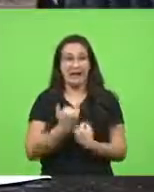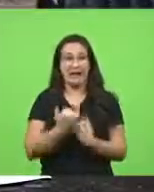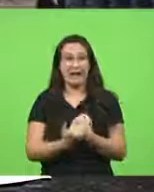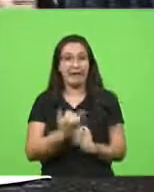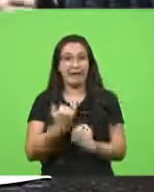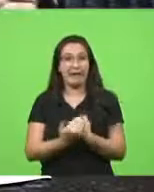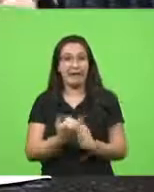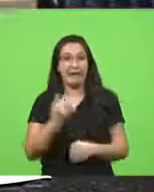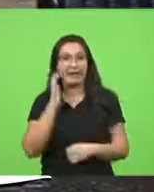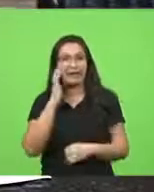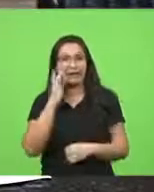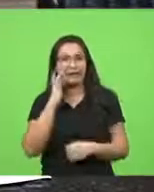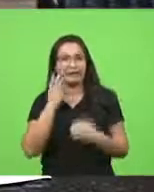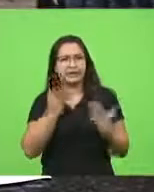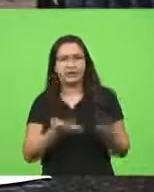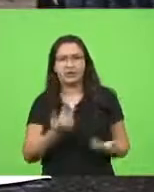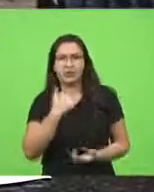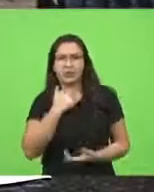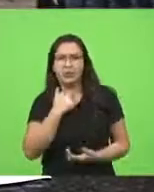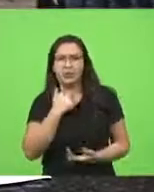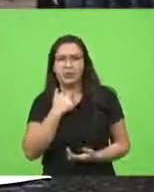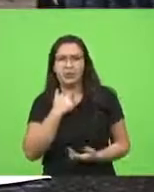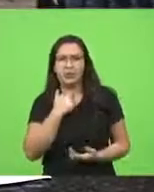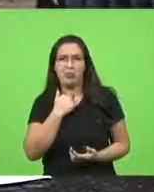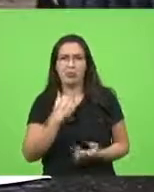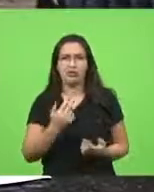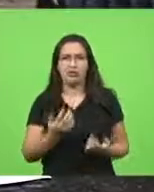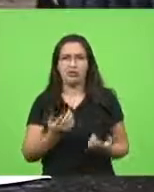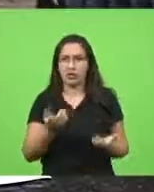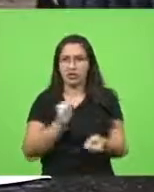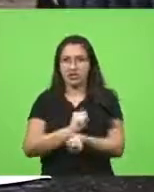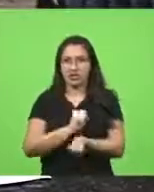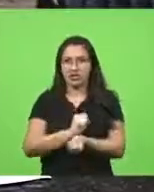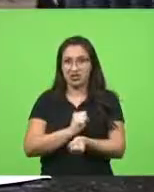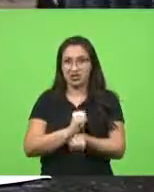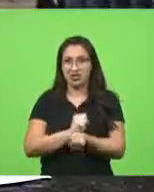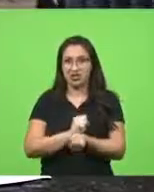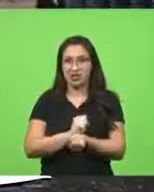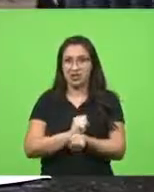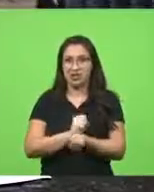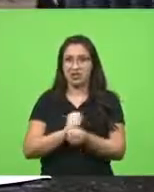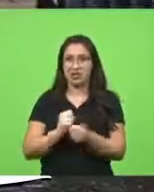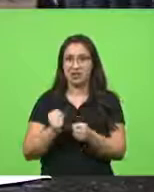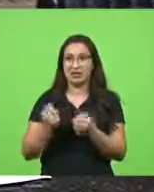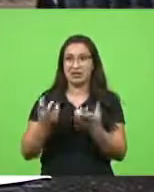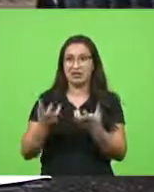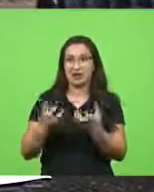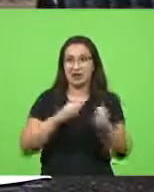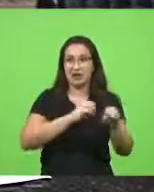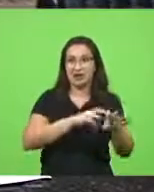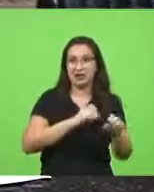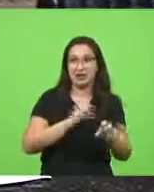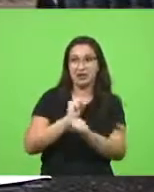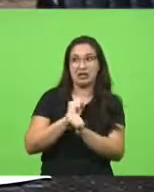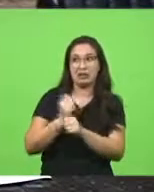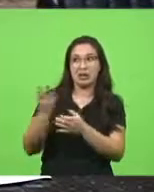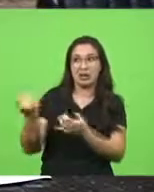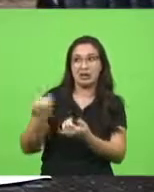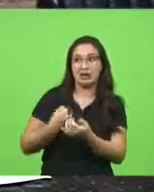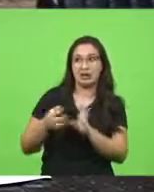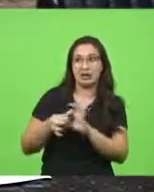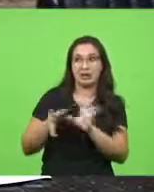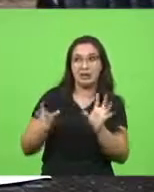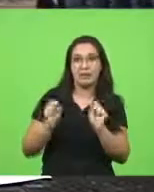Eles estão fazendo. Eles não estão esperando pela gente para fazer isso, não. A única coisa que nós podemos fazer